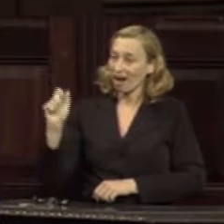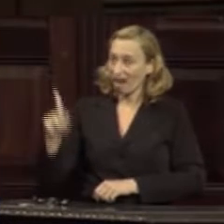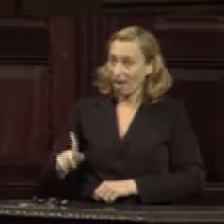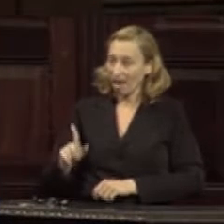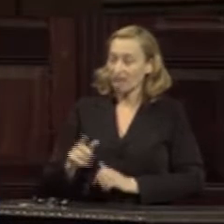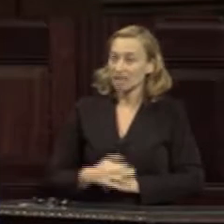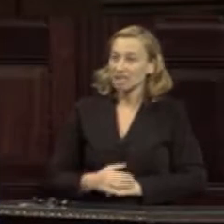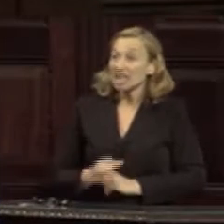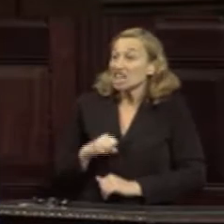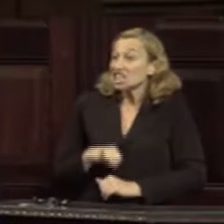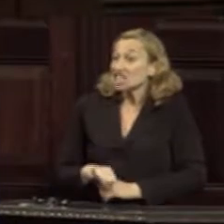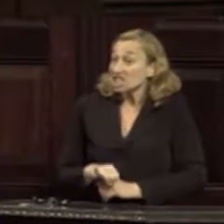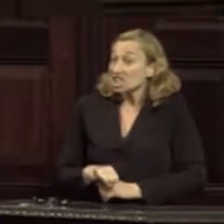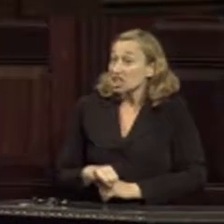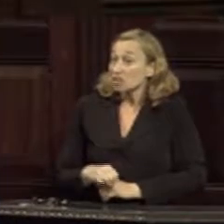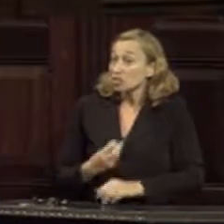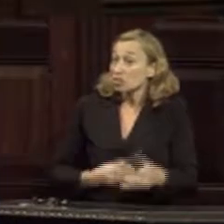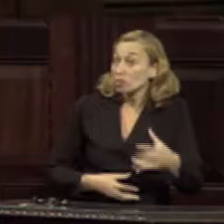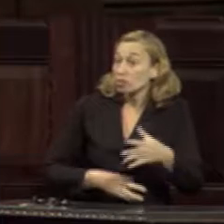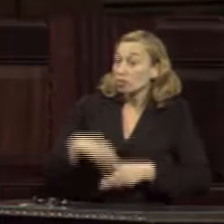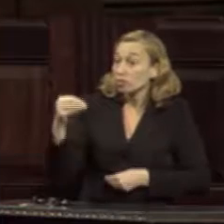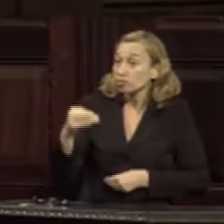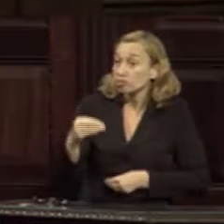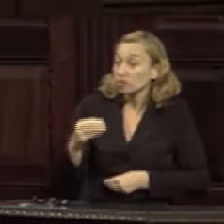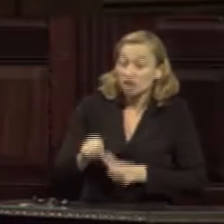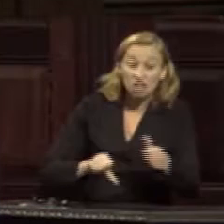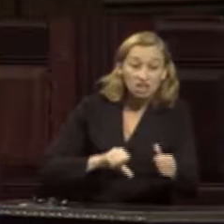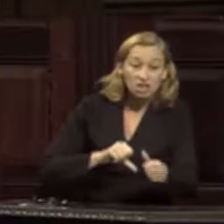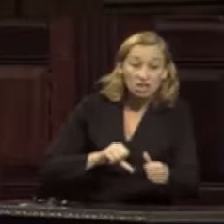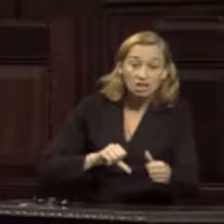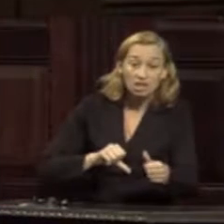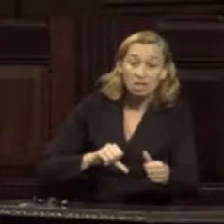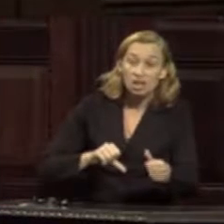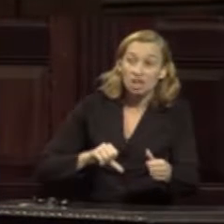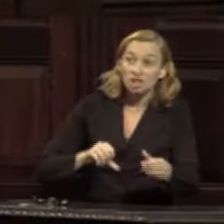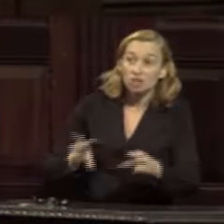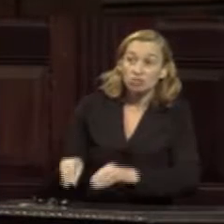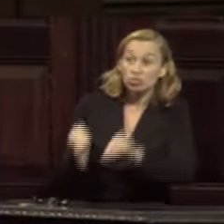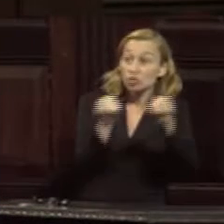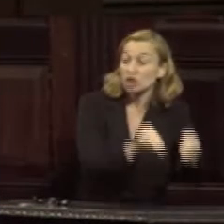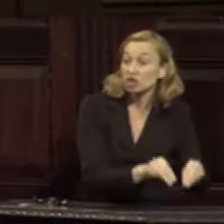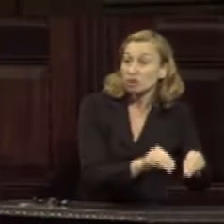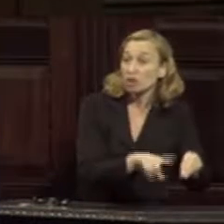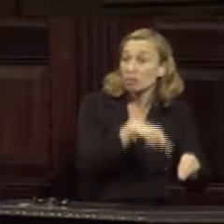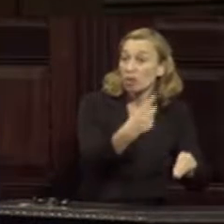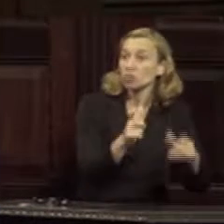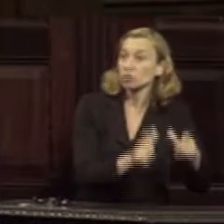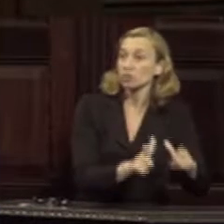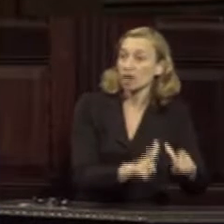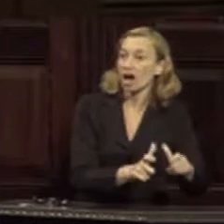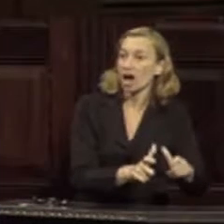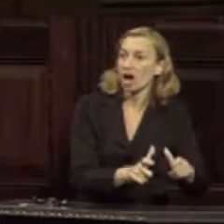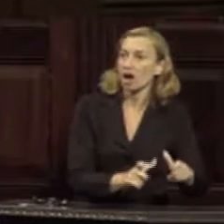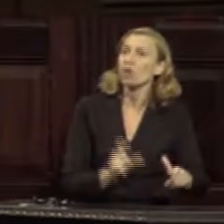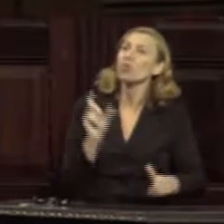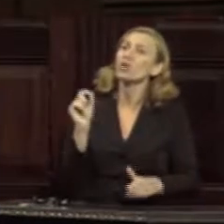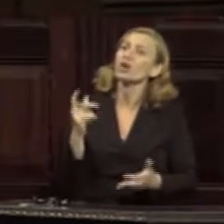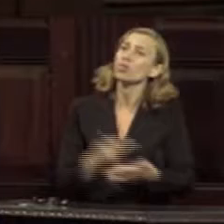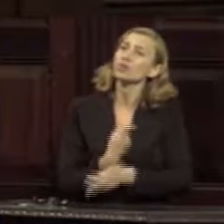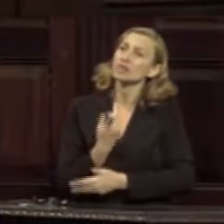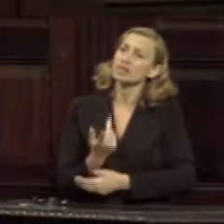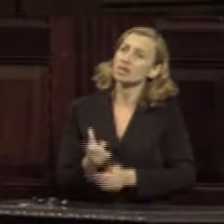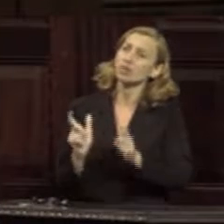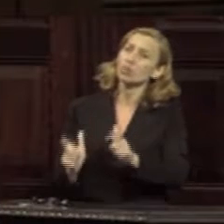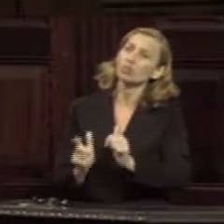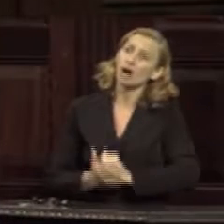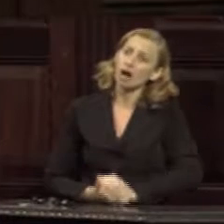E se essas atividades forem transferidas, me diz a direção do aeroporto,